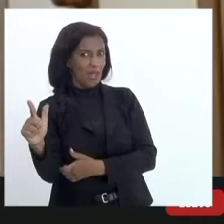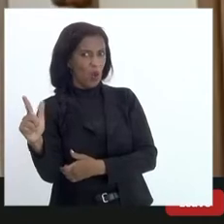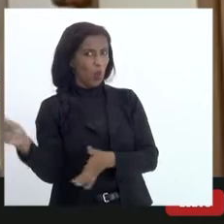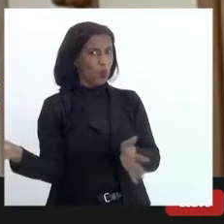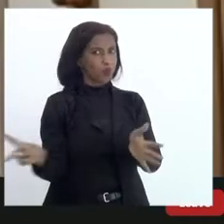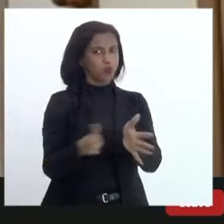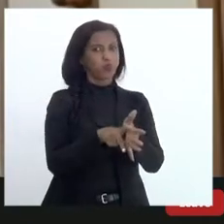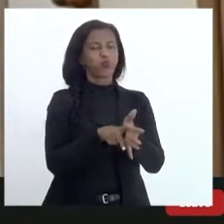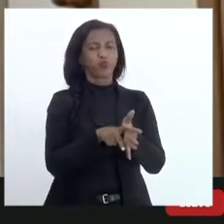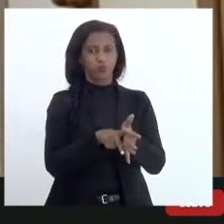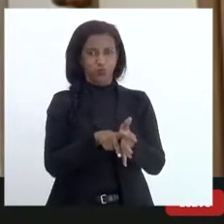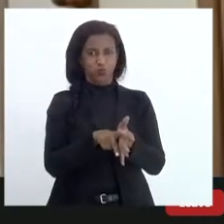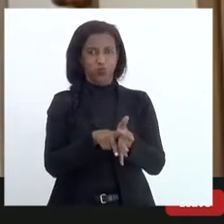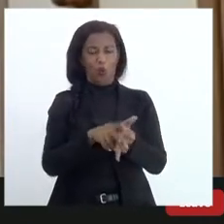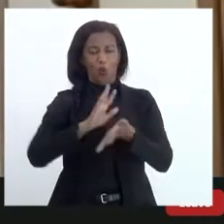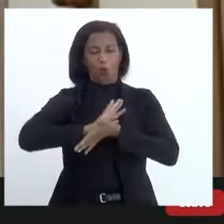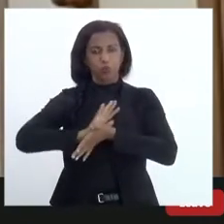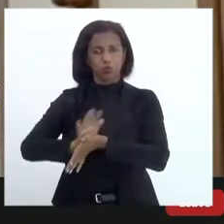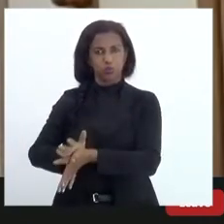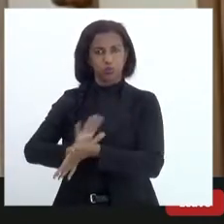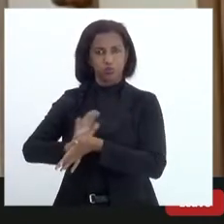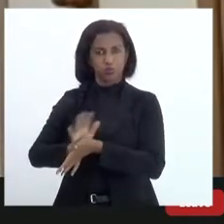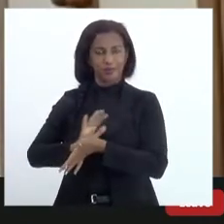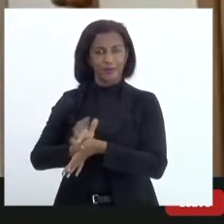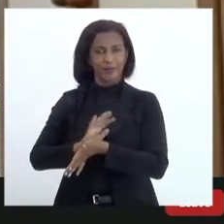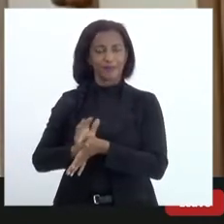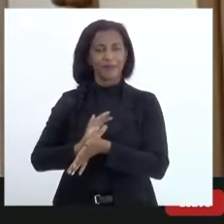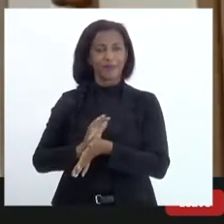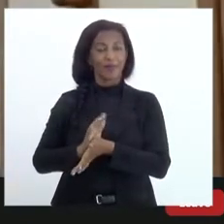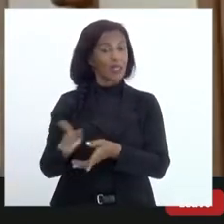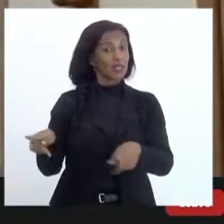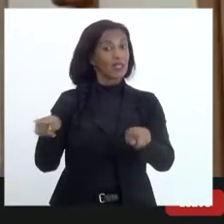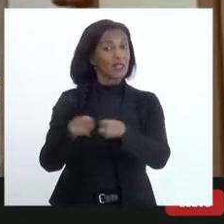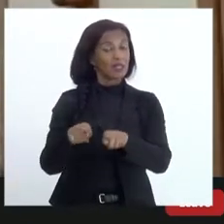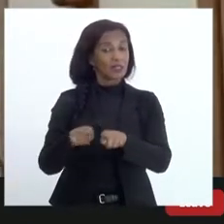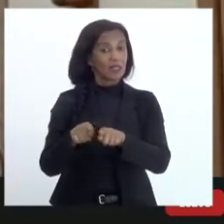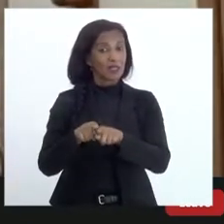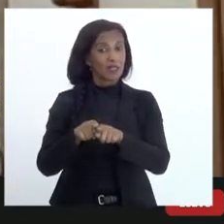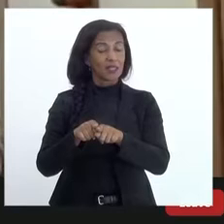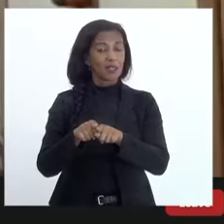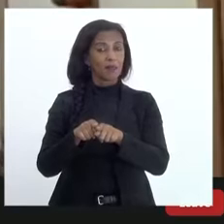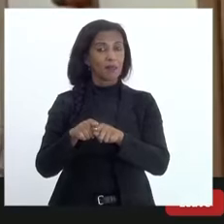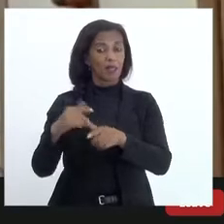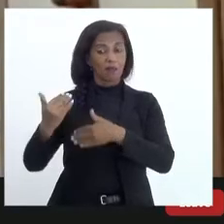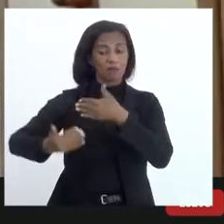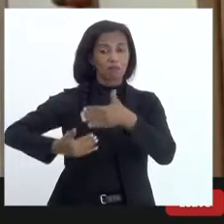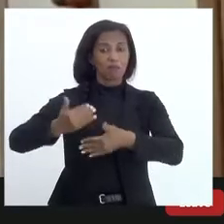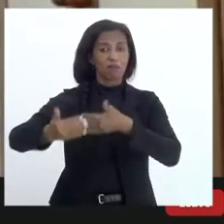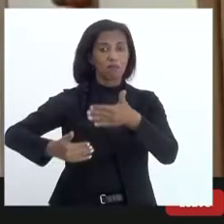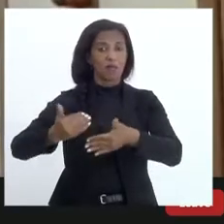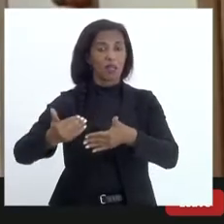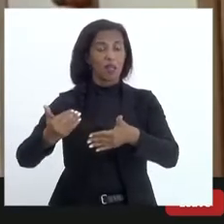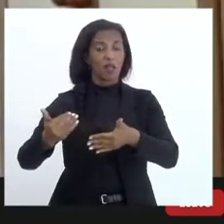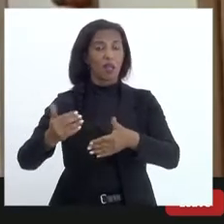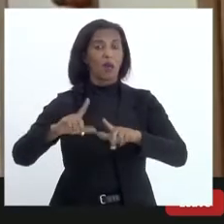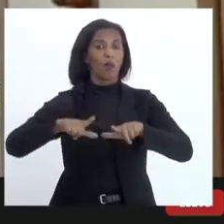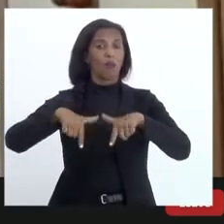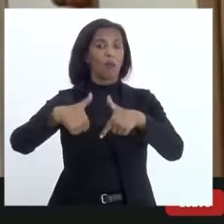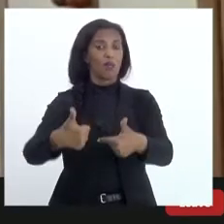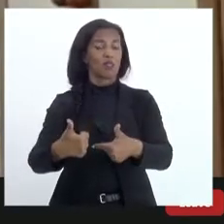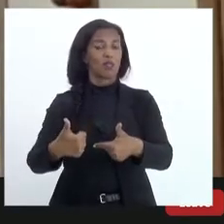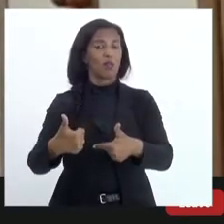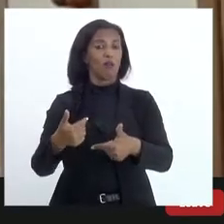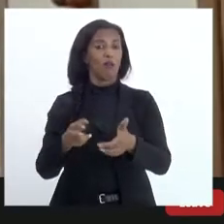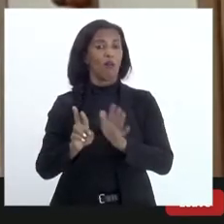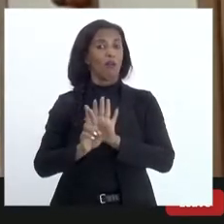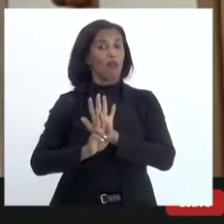incondicionada, relacionada ao racismo, né, ao crime de racismo, e eventualmente, a ação penal pública condicionada à